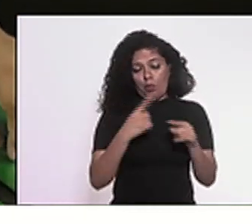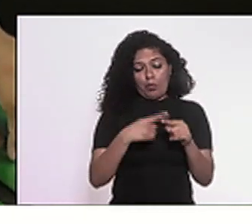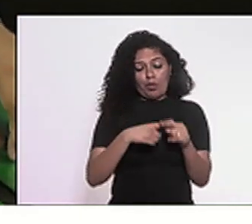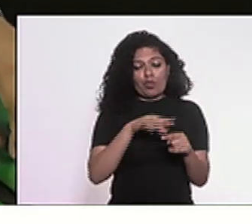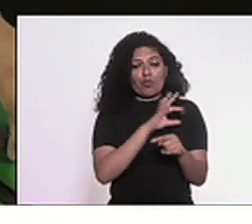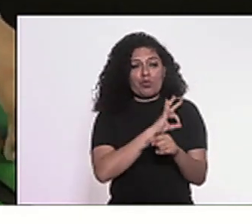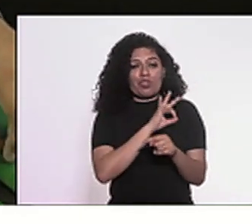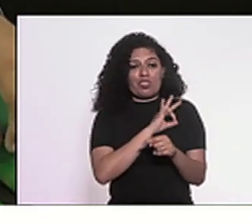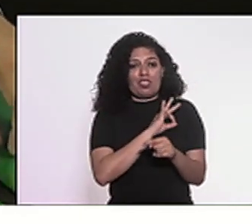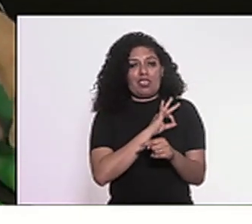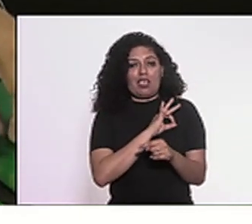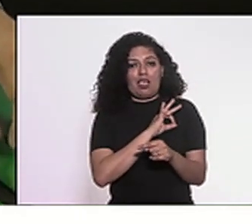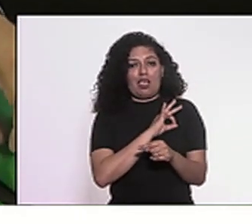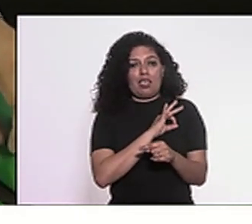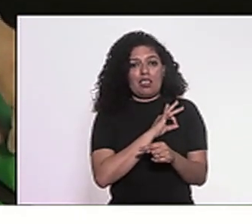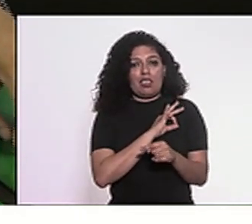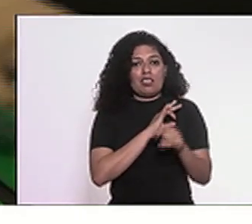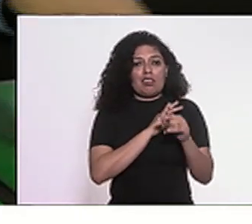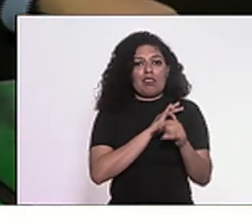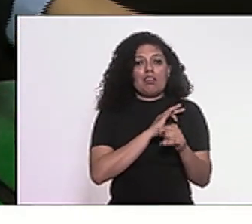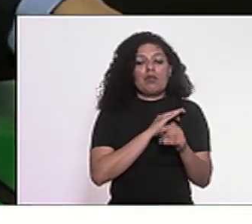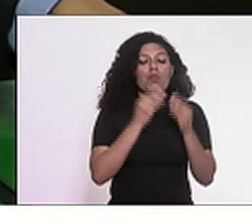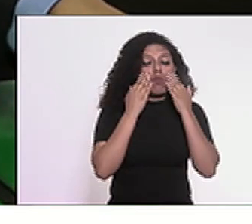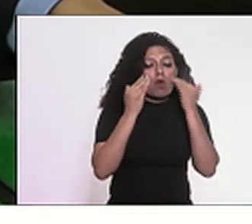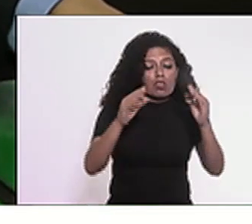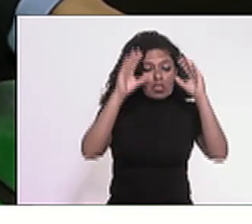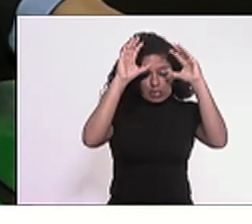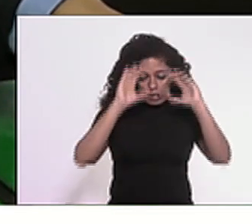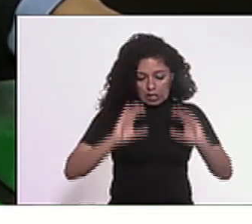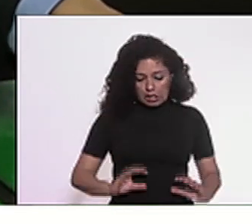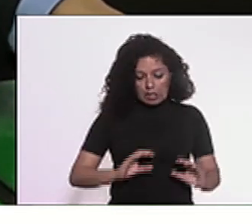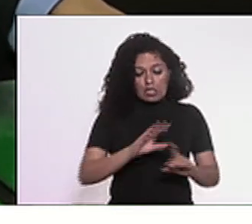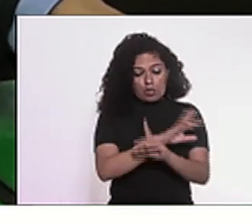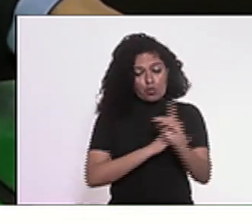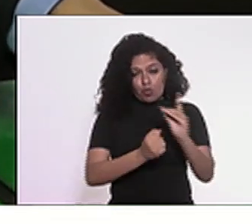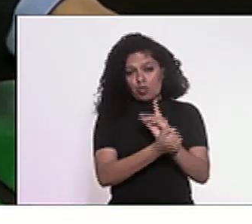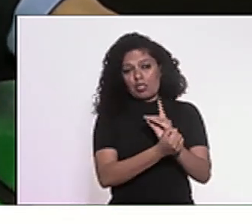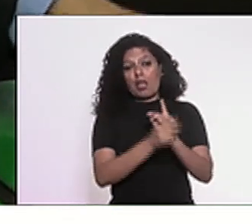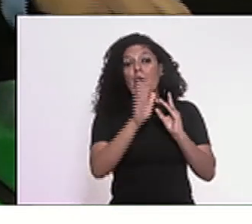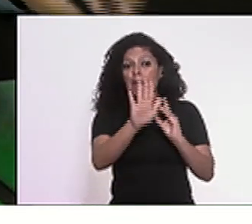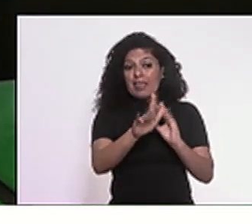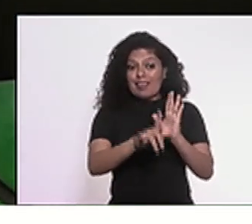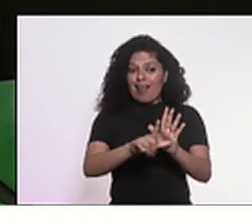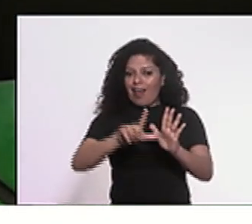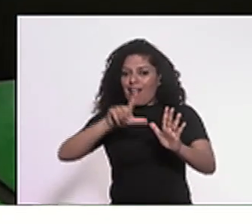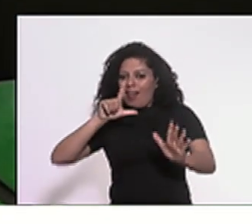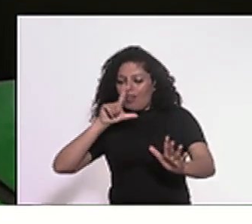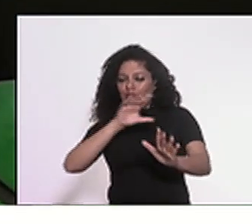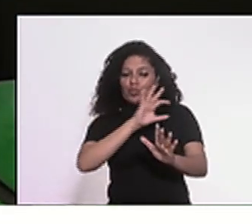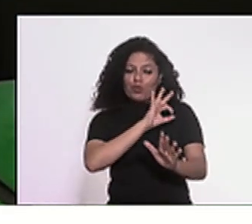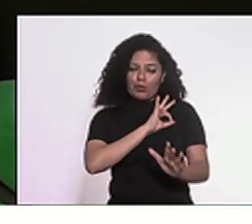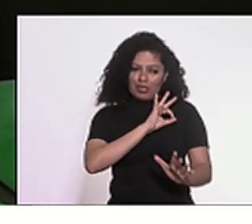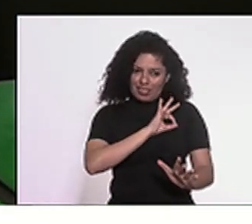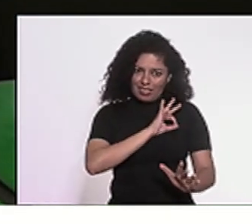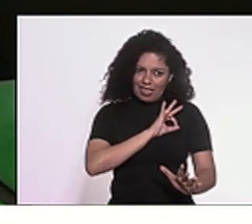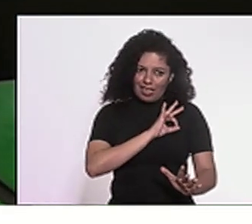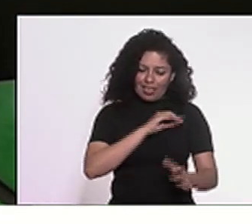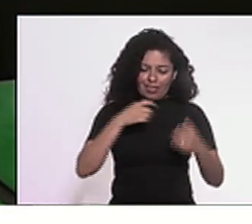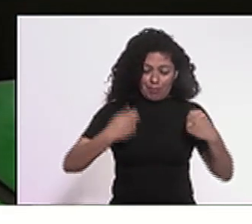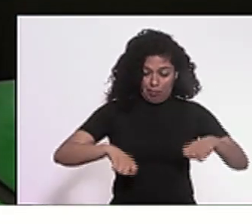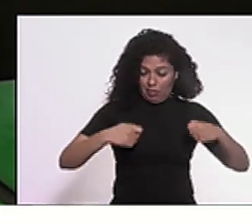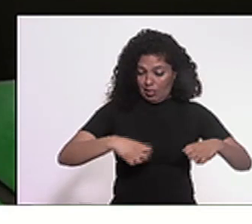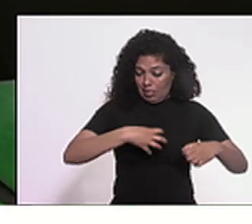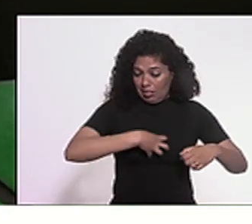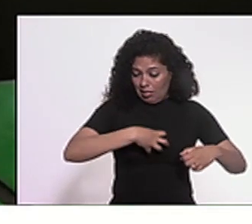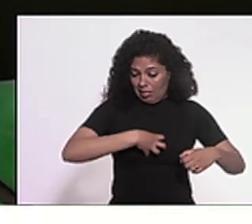policiais militares devem levar cidadania a toda a sociedade. Mas, para isso, eles precisam perceber que são cidadãos de plenos